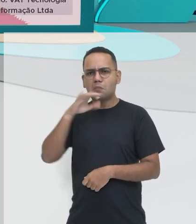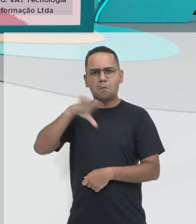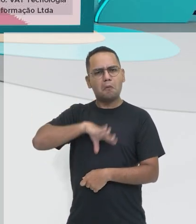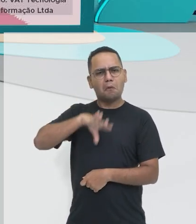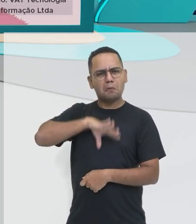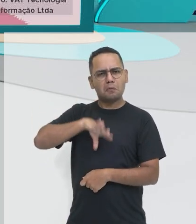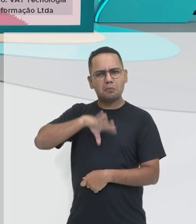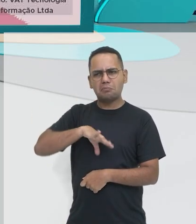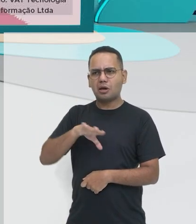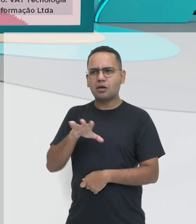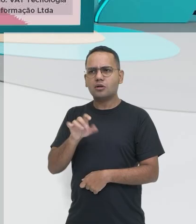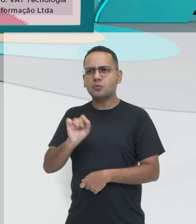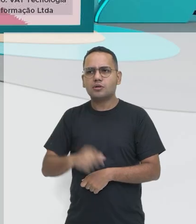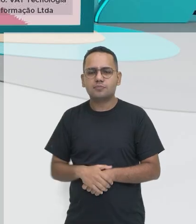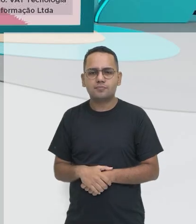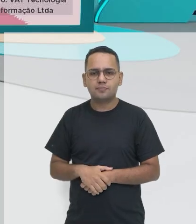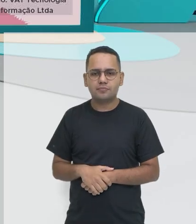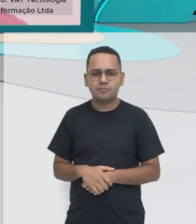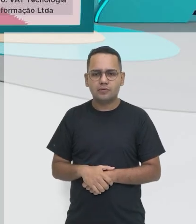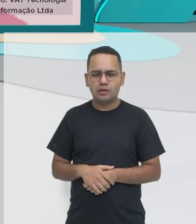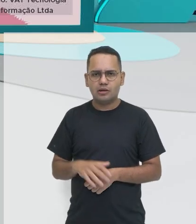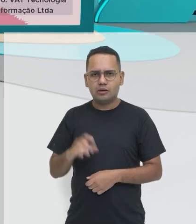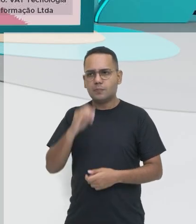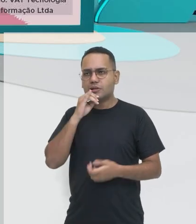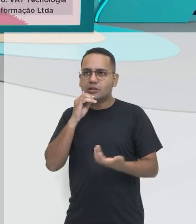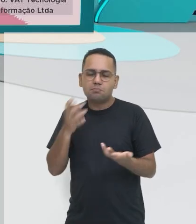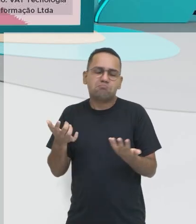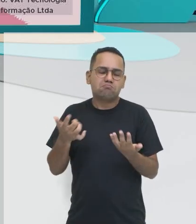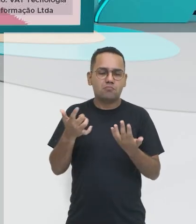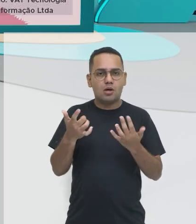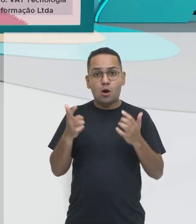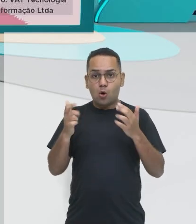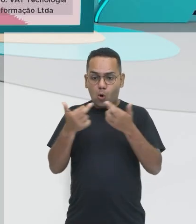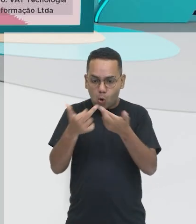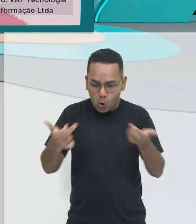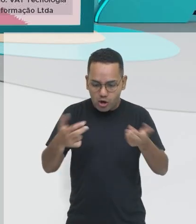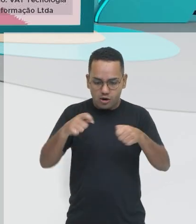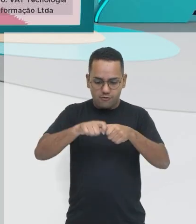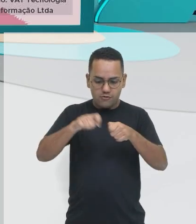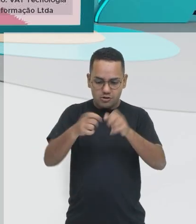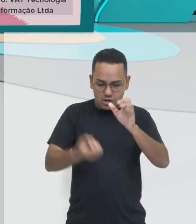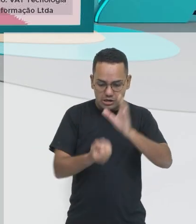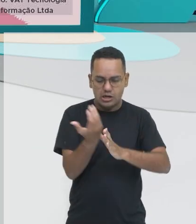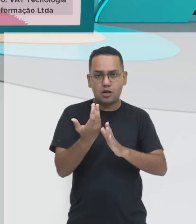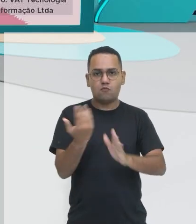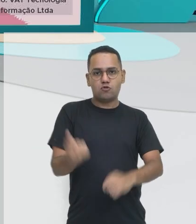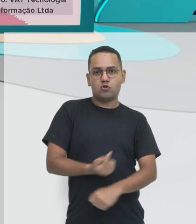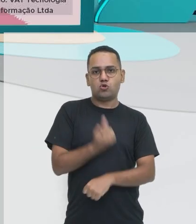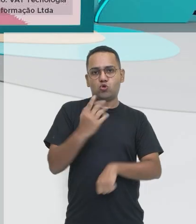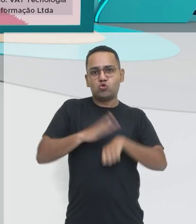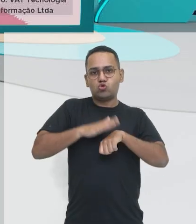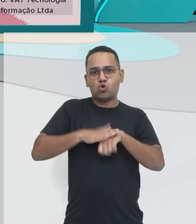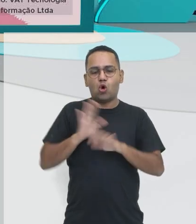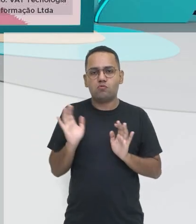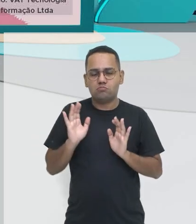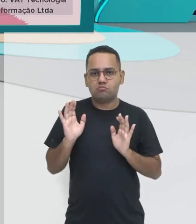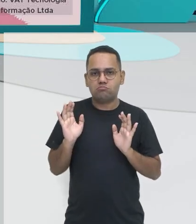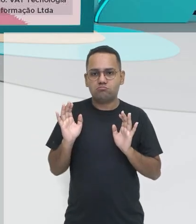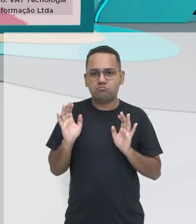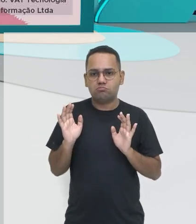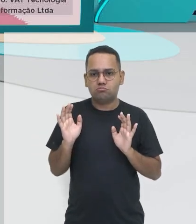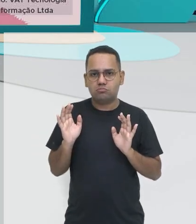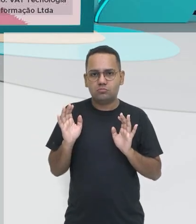falar assim, eu fiz tal atividade completamente sozinho, né? Porque o sozinho ele já indica, é sozinho, né? Aqui para a língua